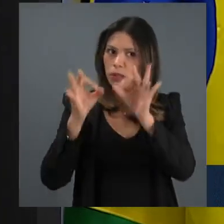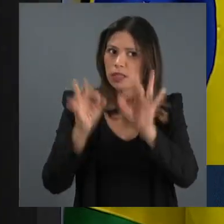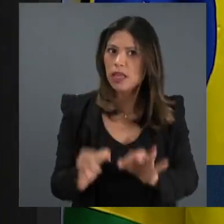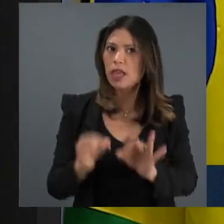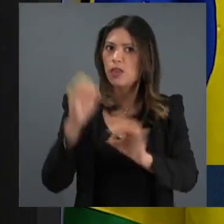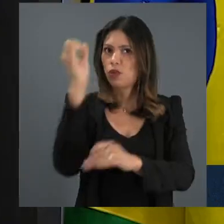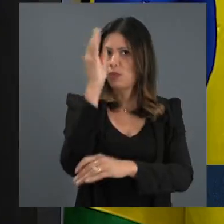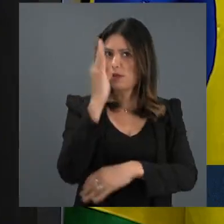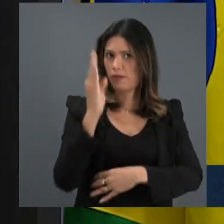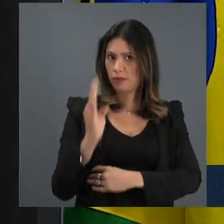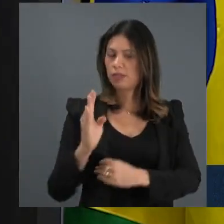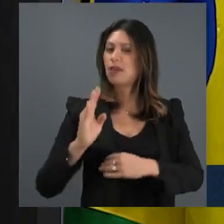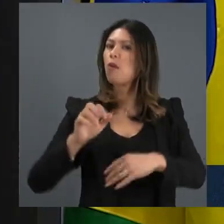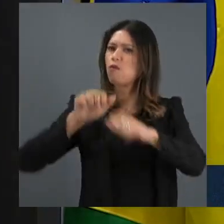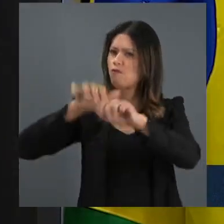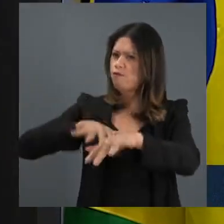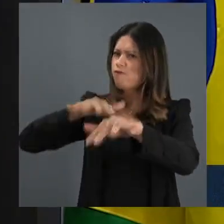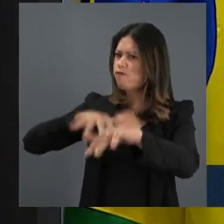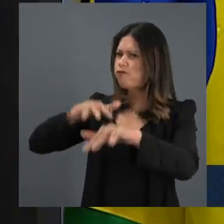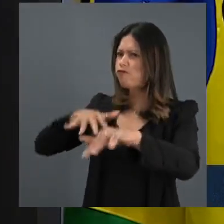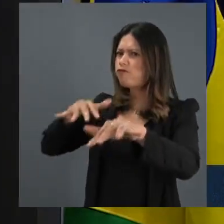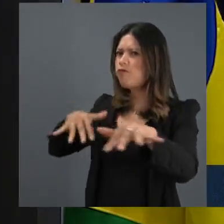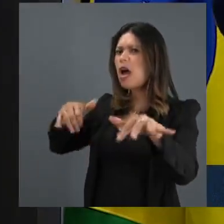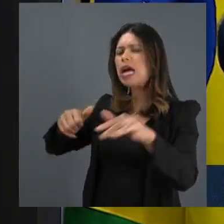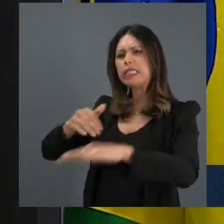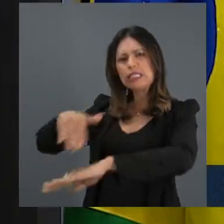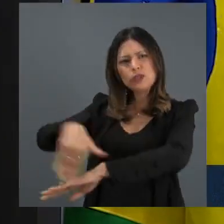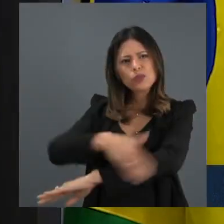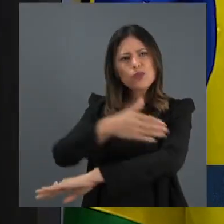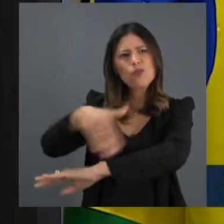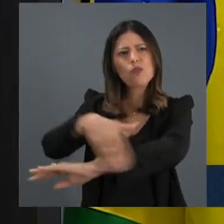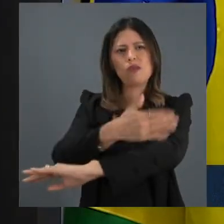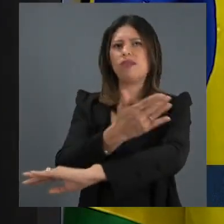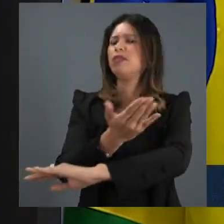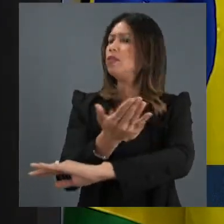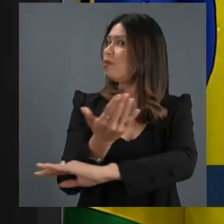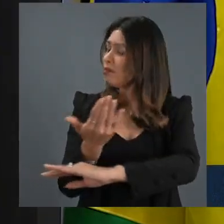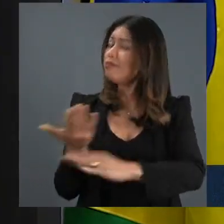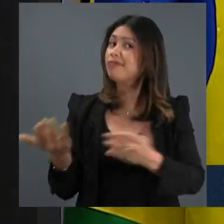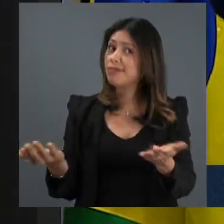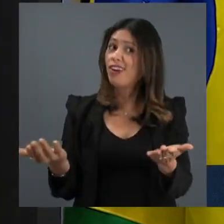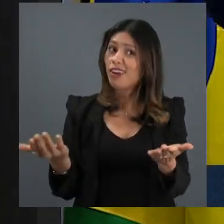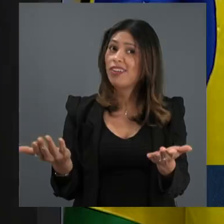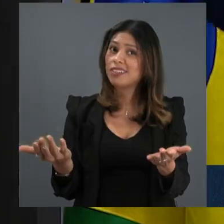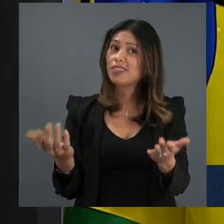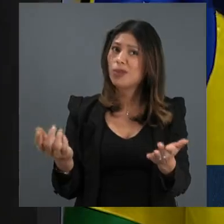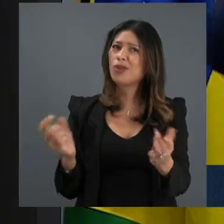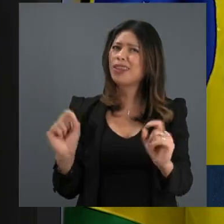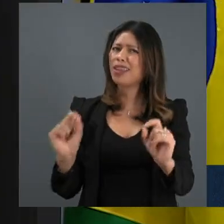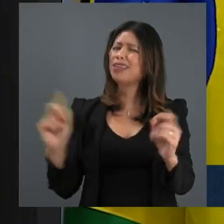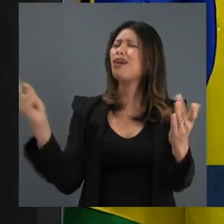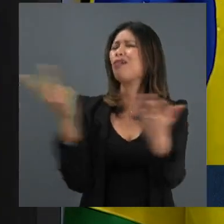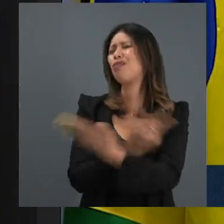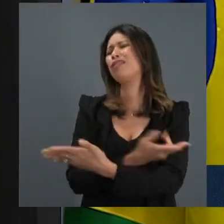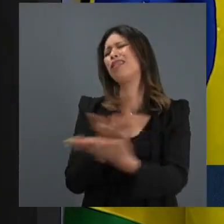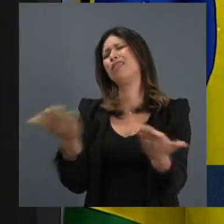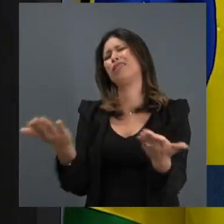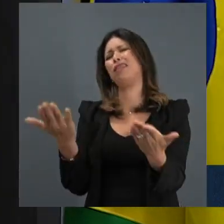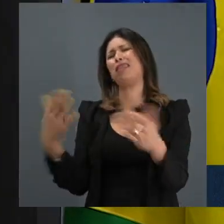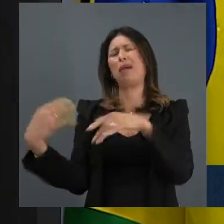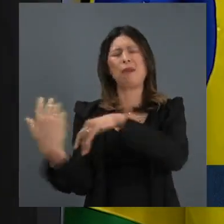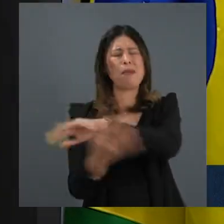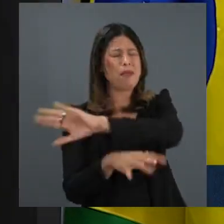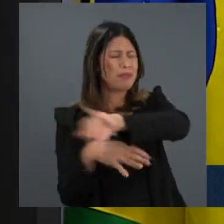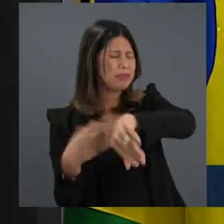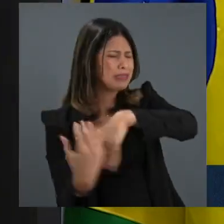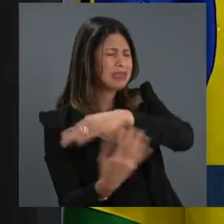manifestação nas ruas, voltarmos às ruas contra tudo isso que a gente está vendo aí. Essa inversão de valores completa no Brasil,